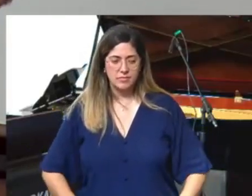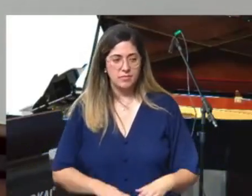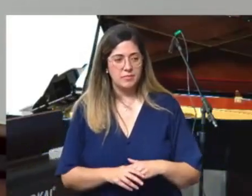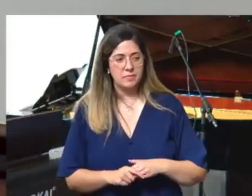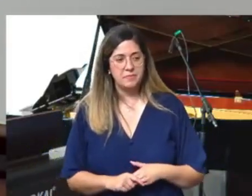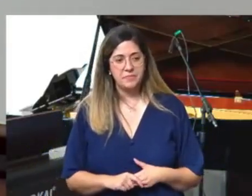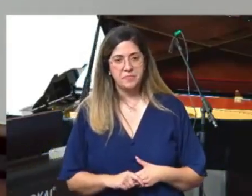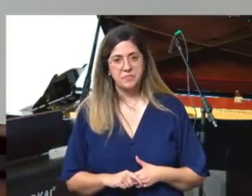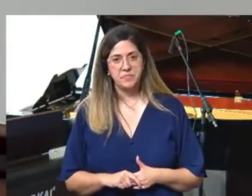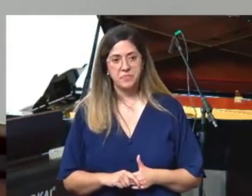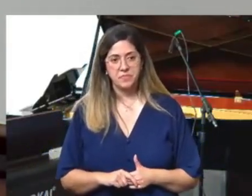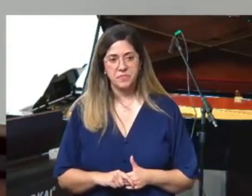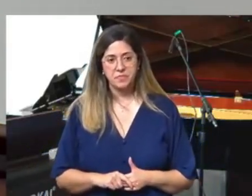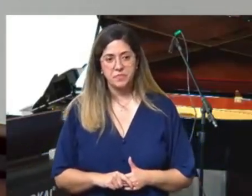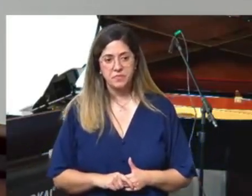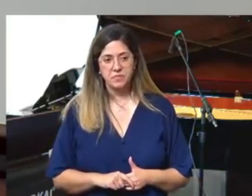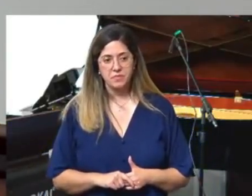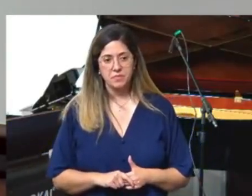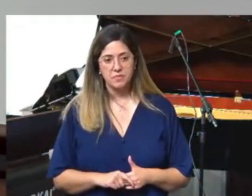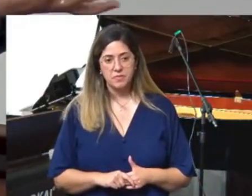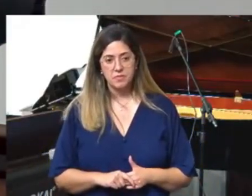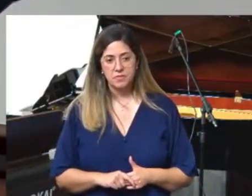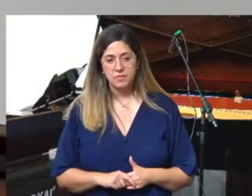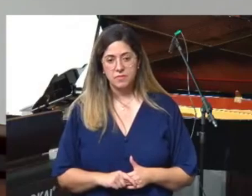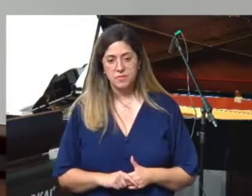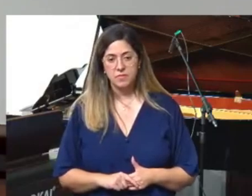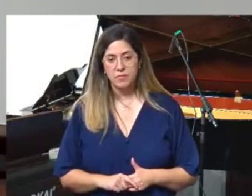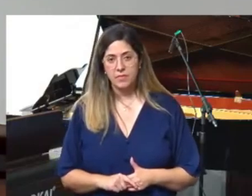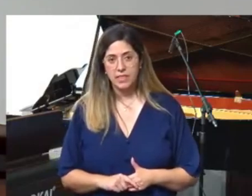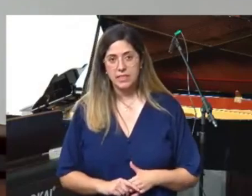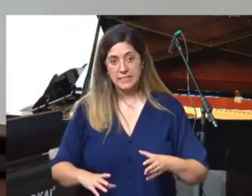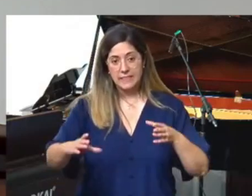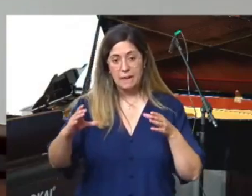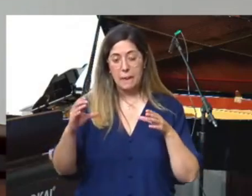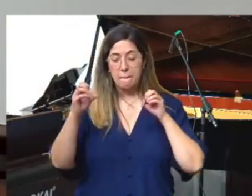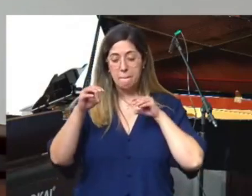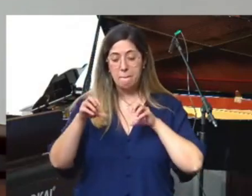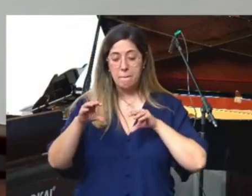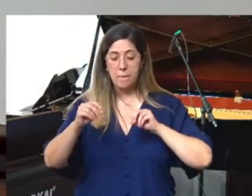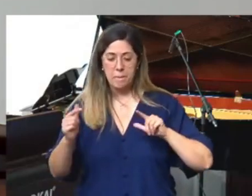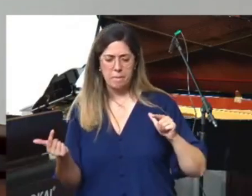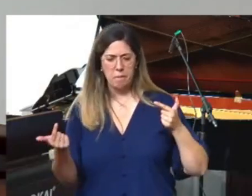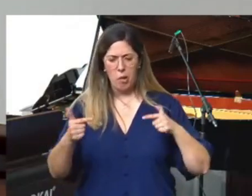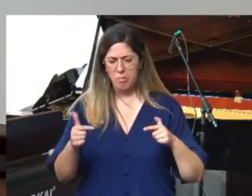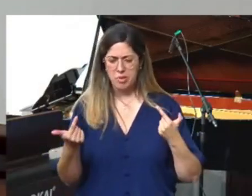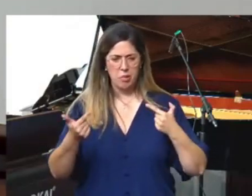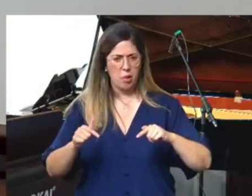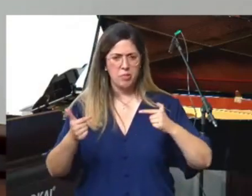com contradições, com um ensino que destrói outro ensino.